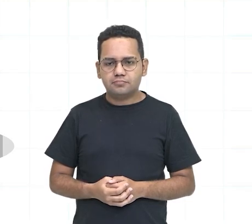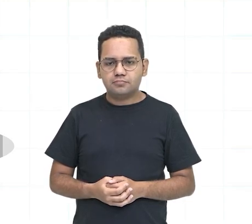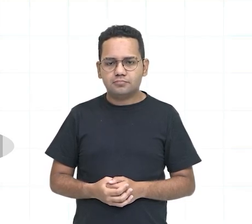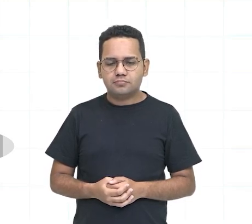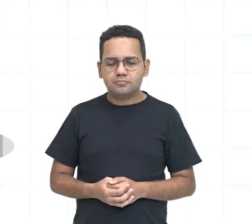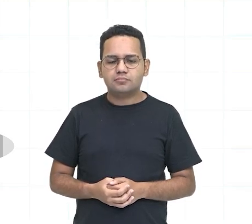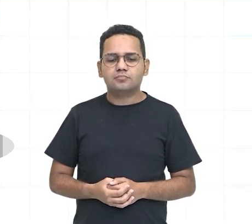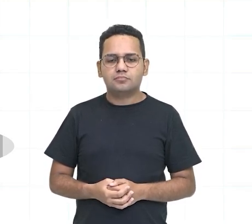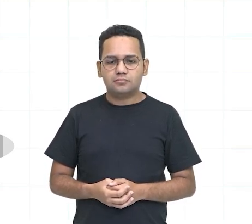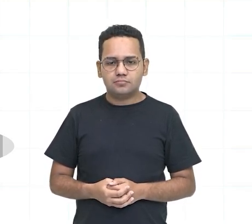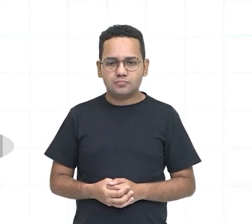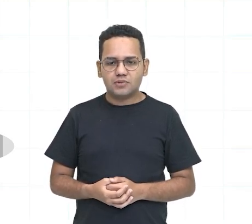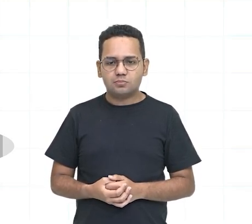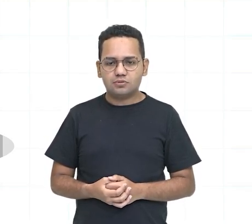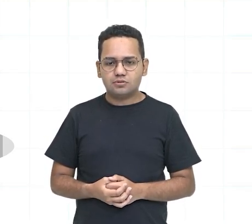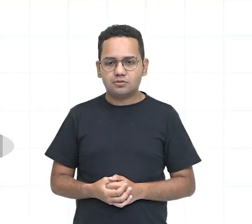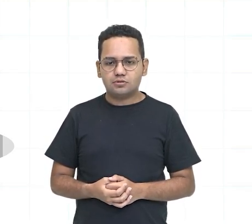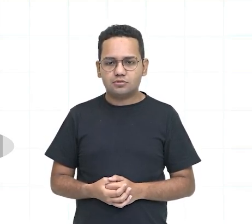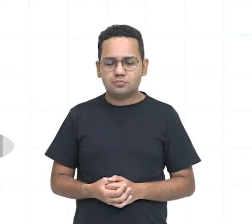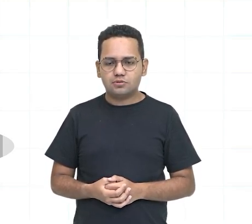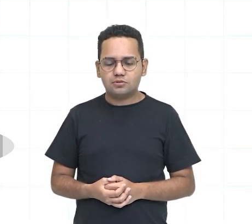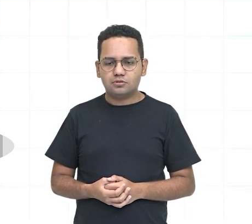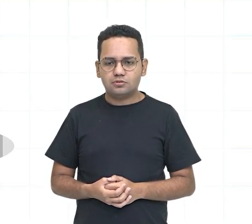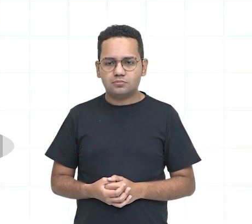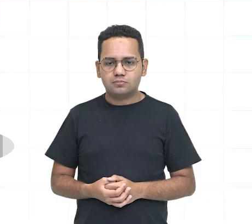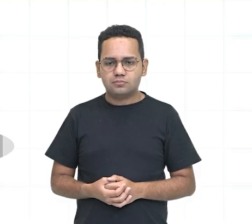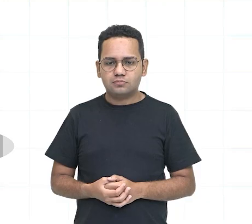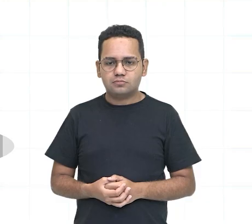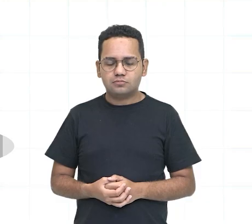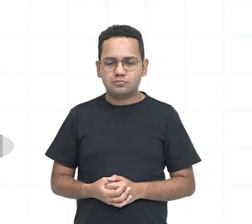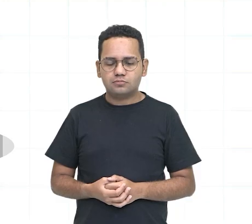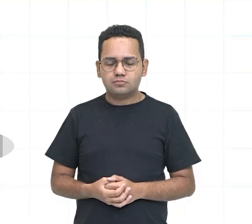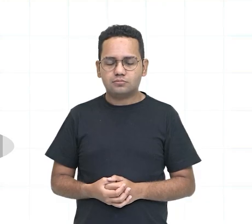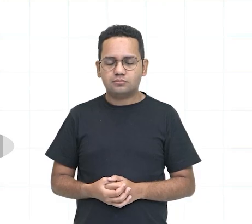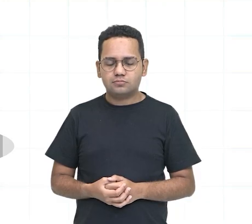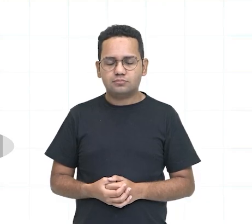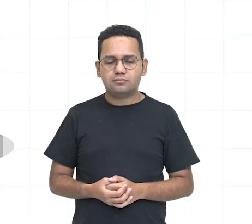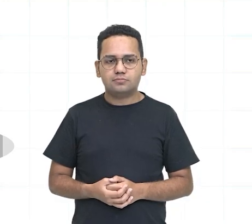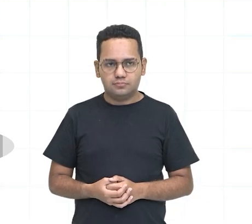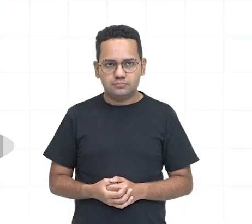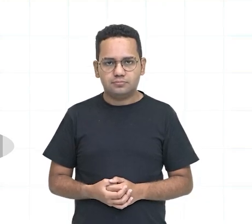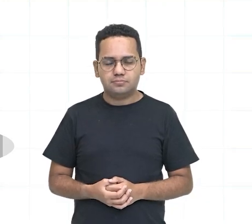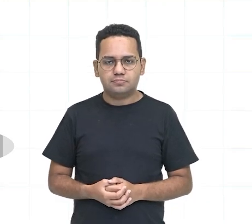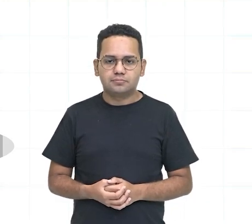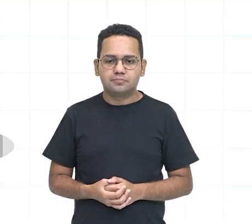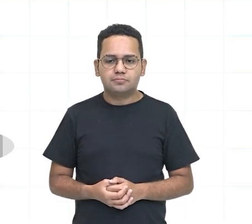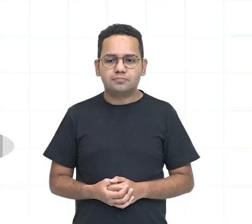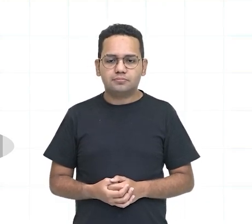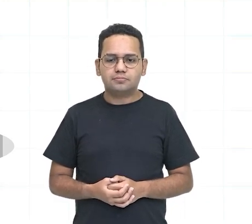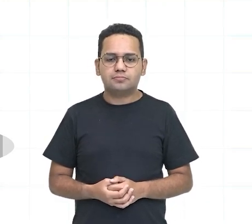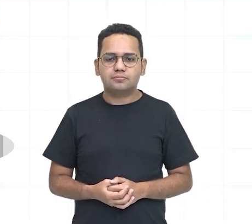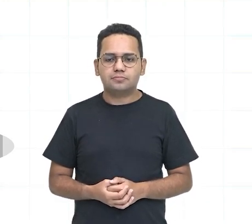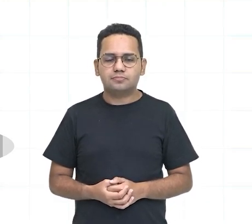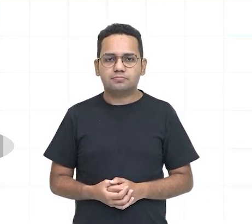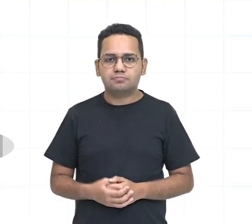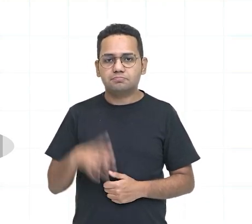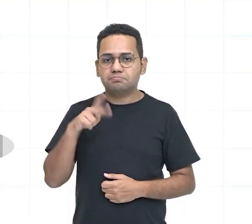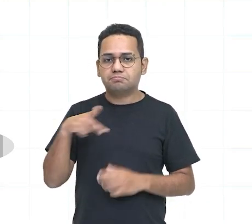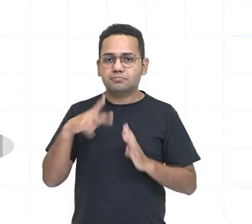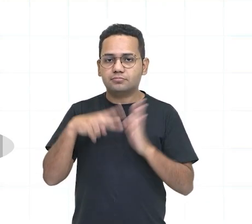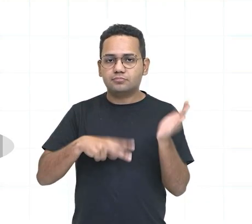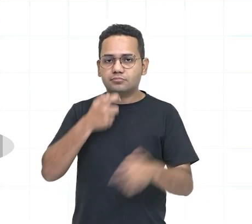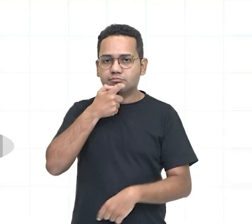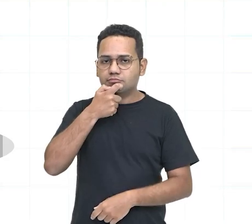to express a past ability or a more polite form of permission or